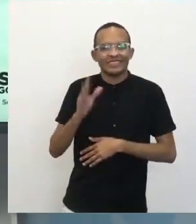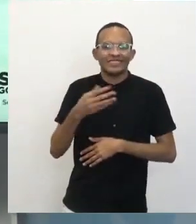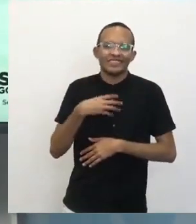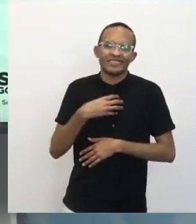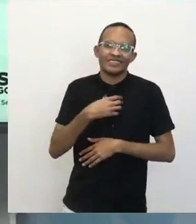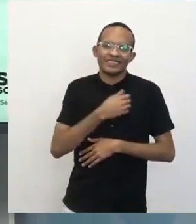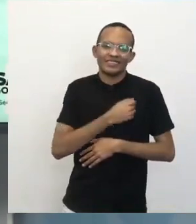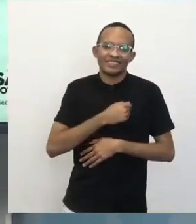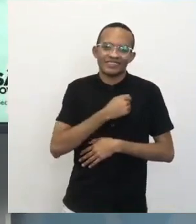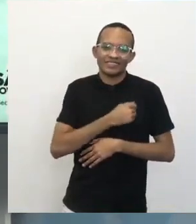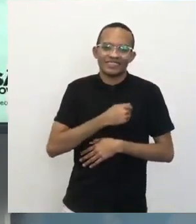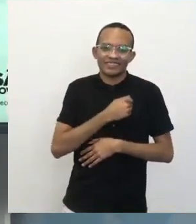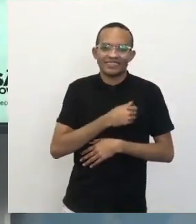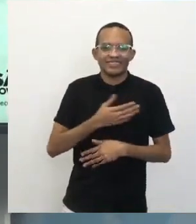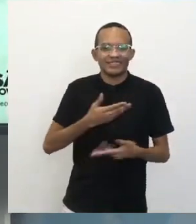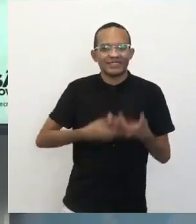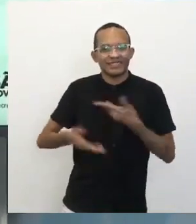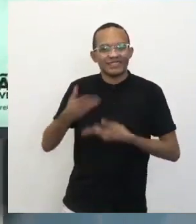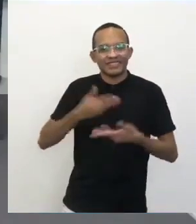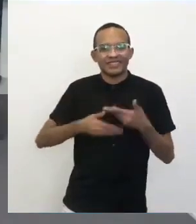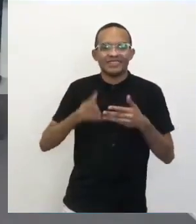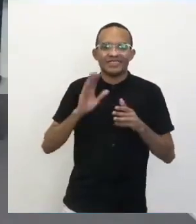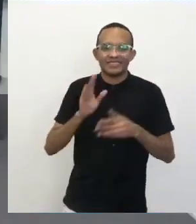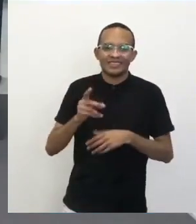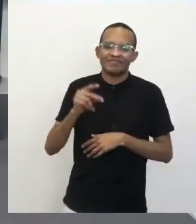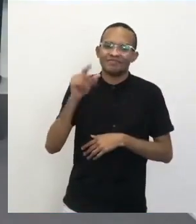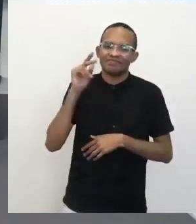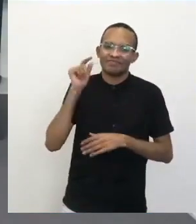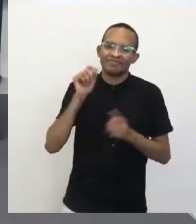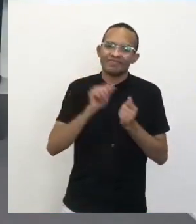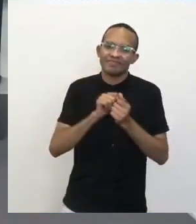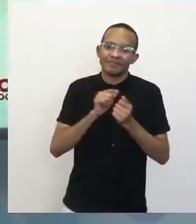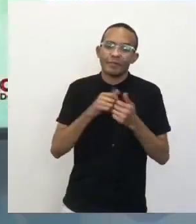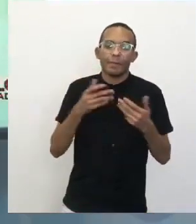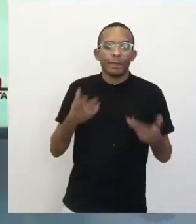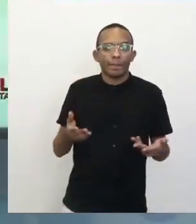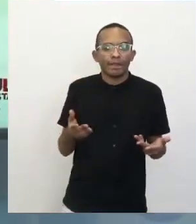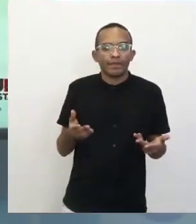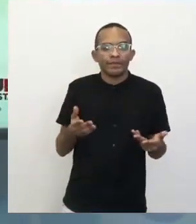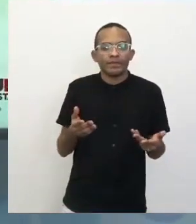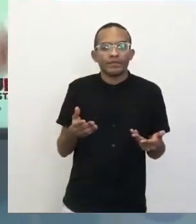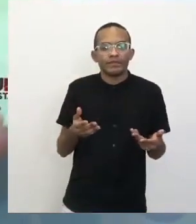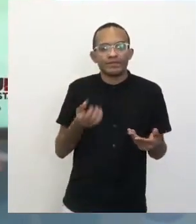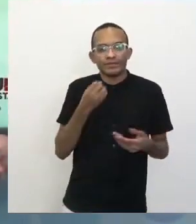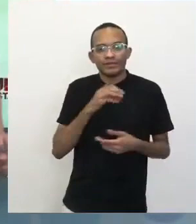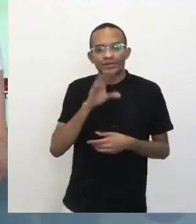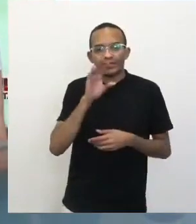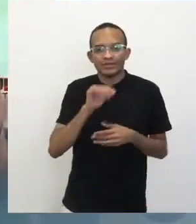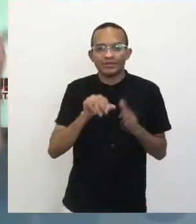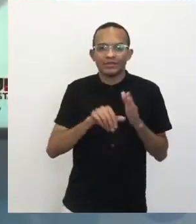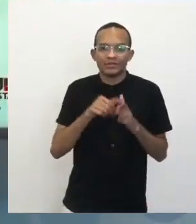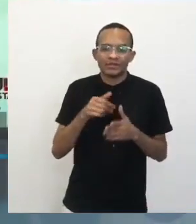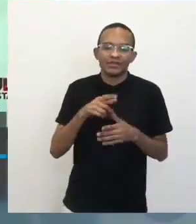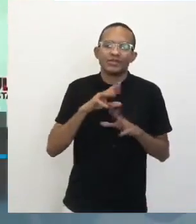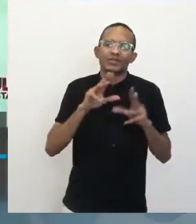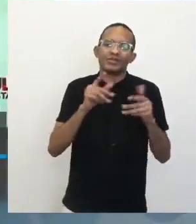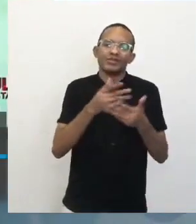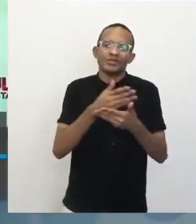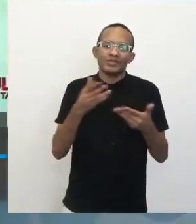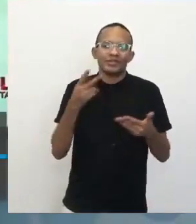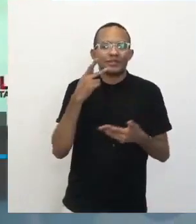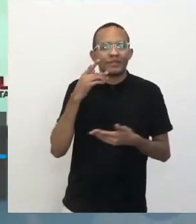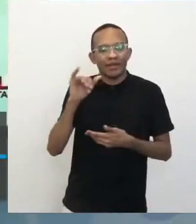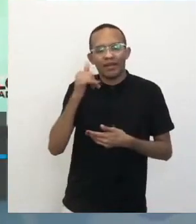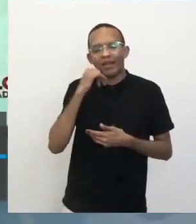saudade, né? Dessas nossas interações. Faz tempo que a gente não está junto aqui, né? Então, gente, olha só. Boa noite, primeiramente, né? A todos vocês,